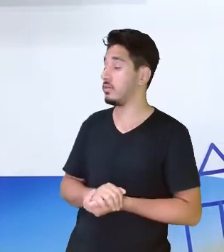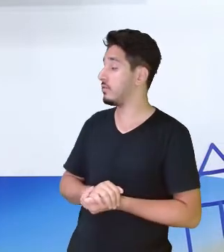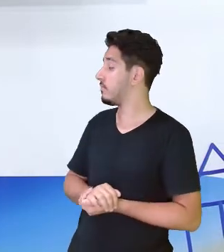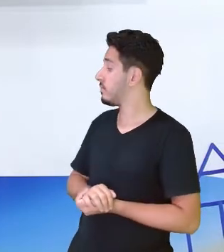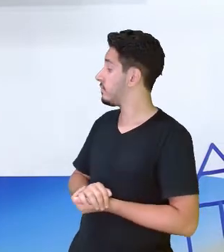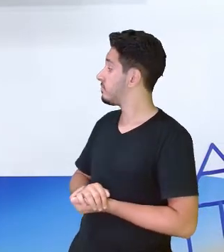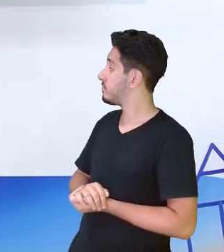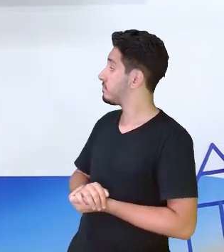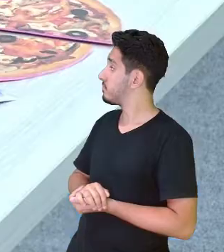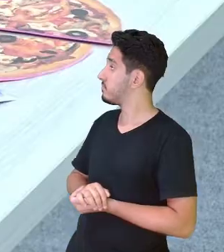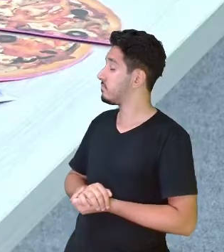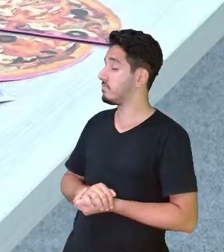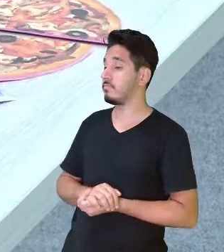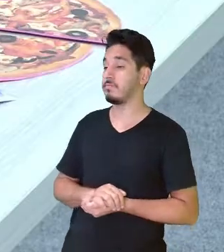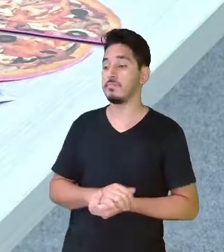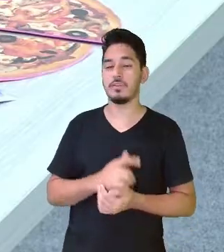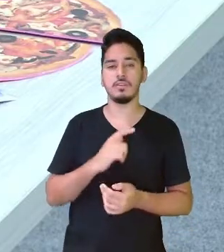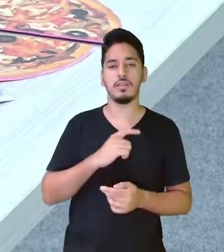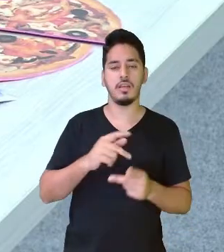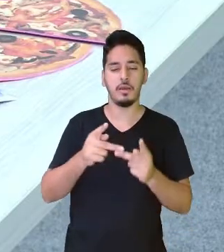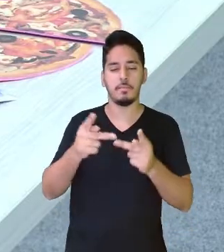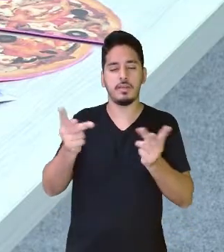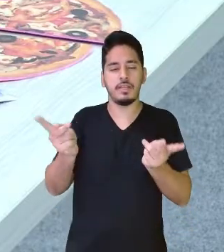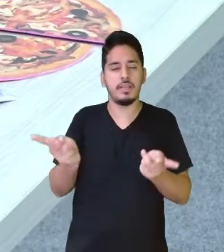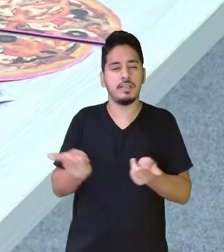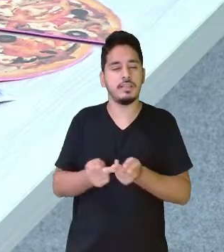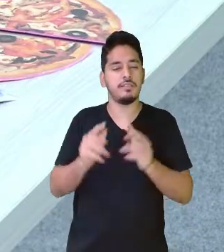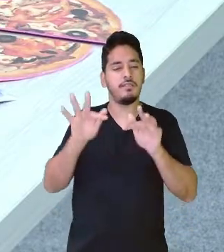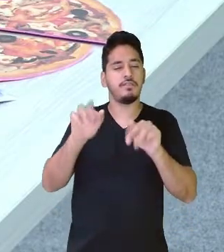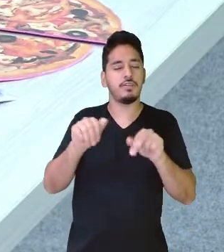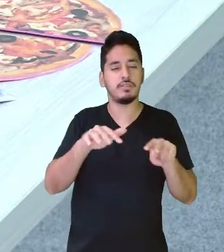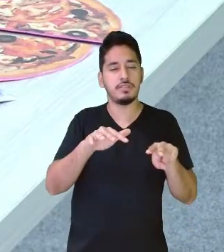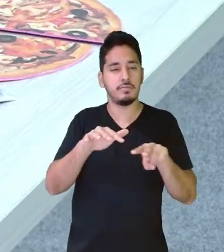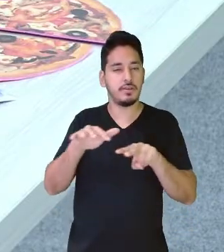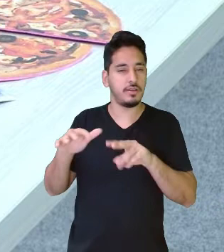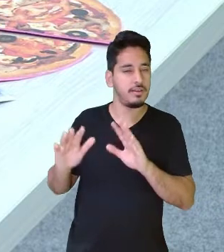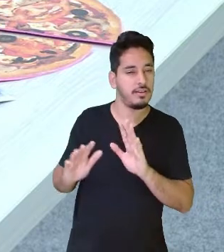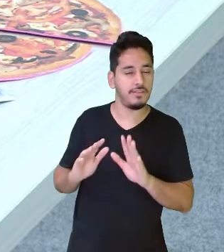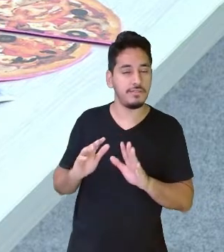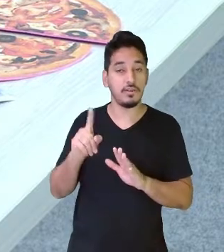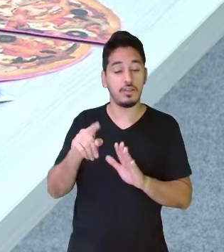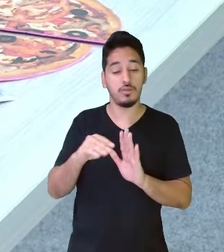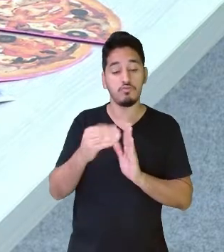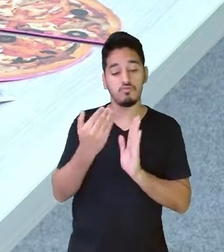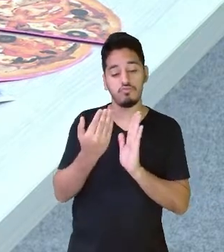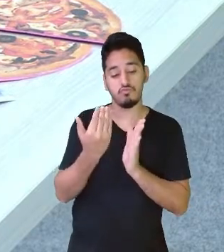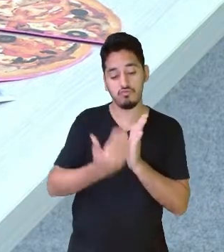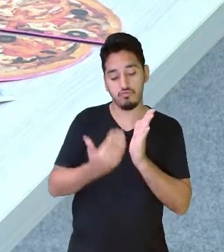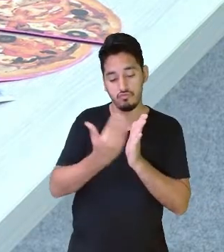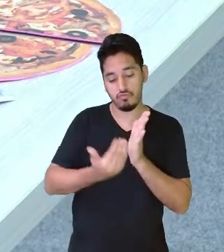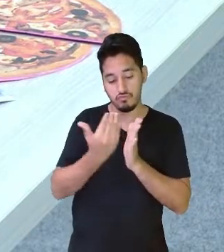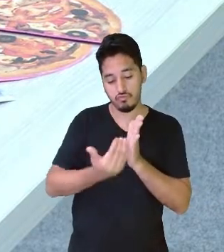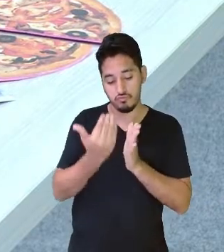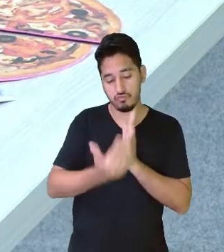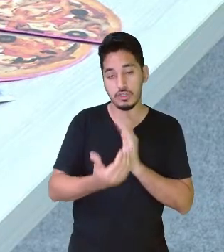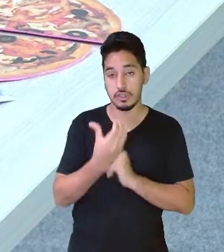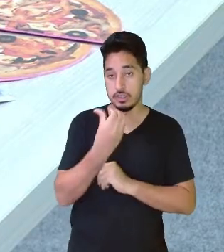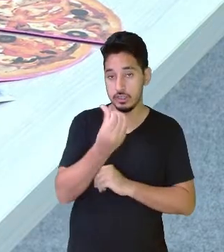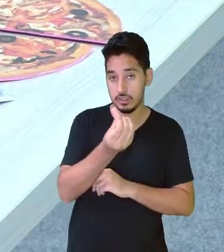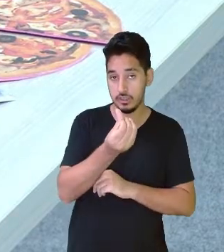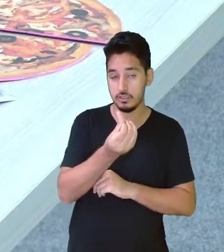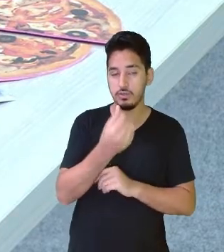Aqui você pegou a pizza do final de semana e dividiu, ó, em 6 partes